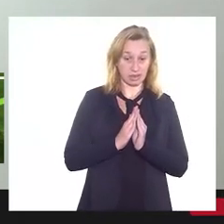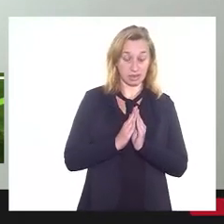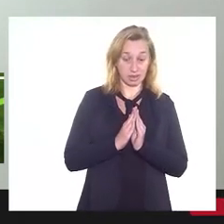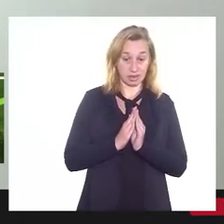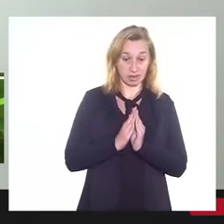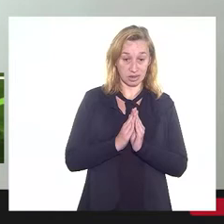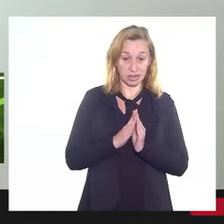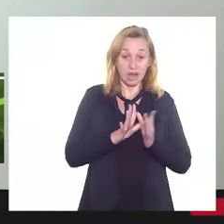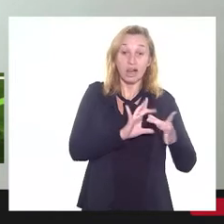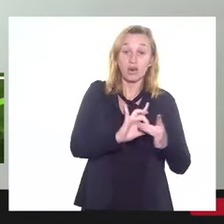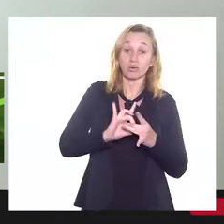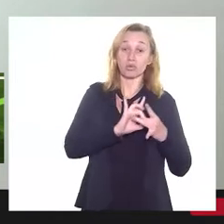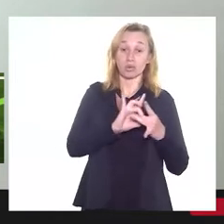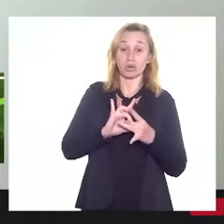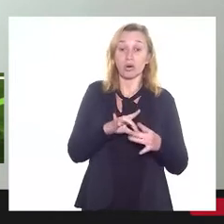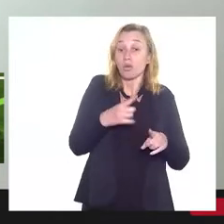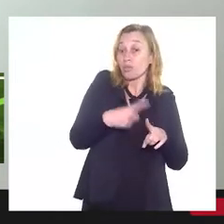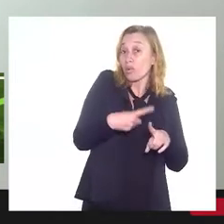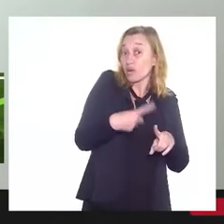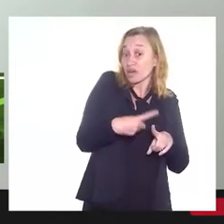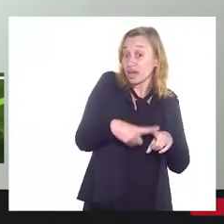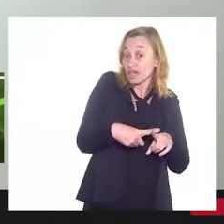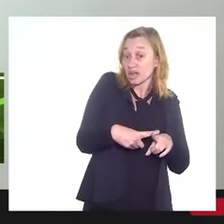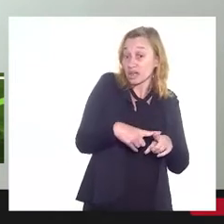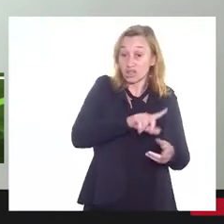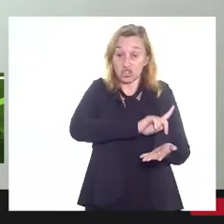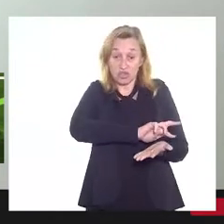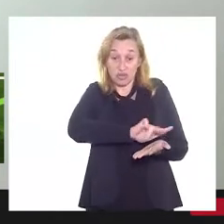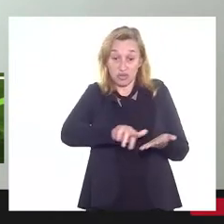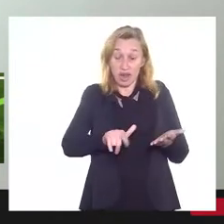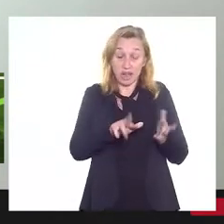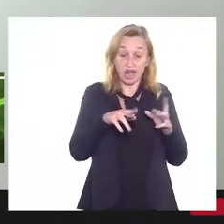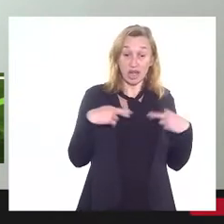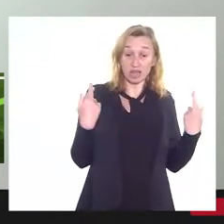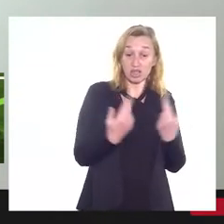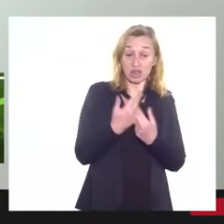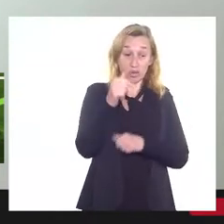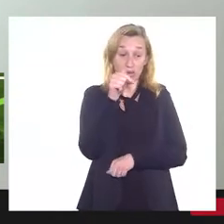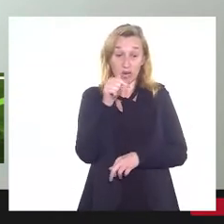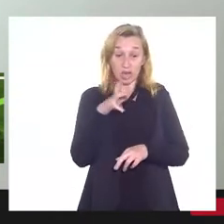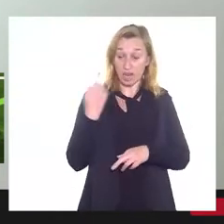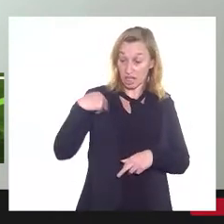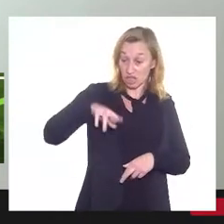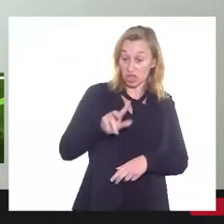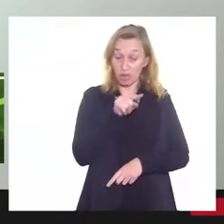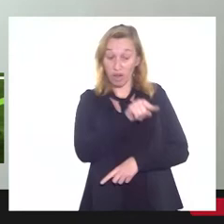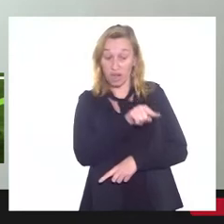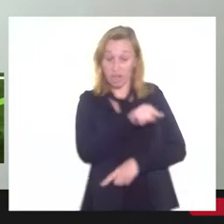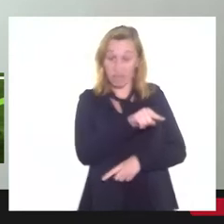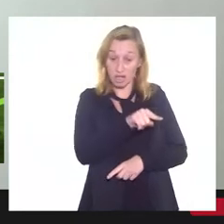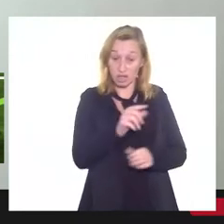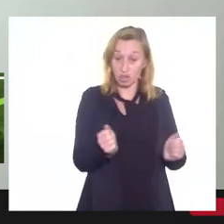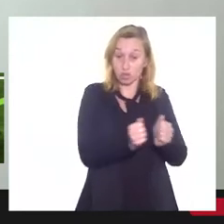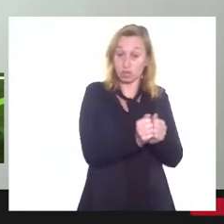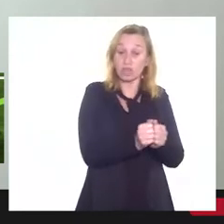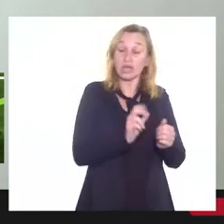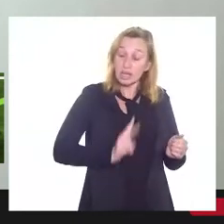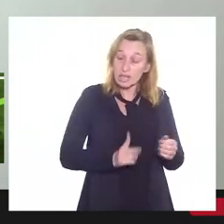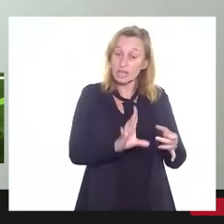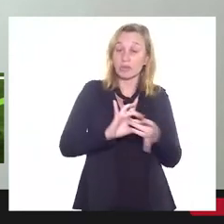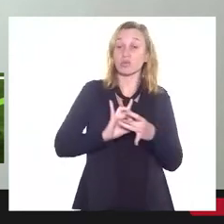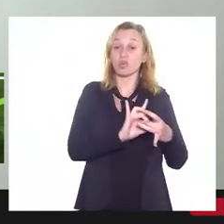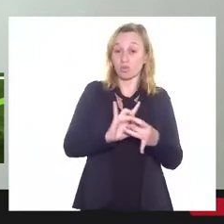ecumênica porque tinha diversas religiões ali contidas e a gente sempre viveu no espaço